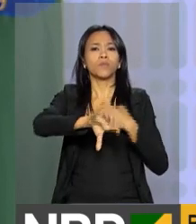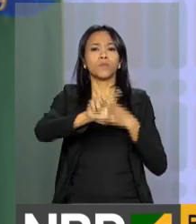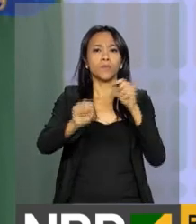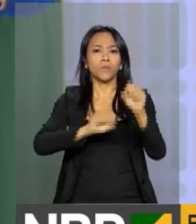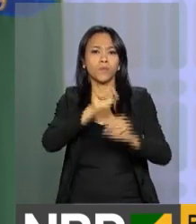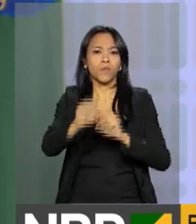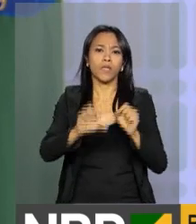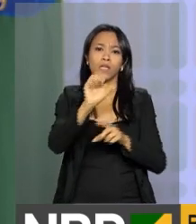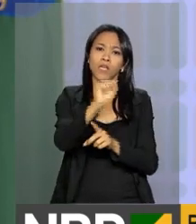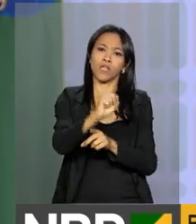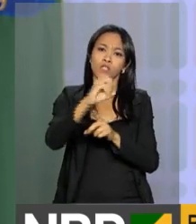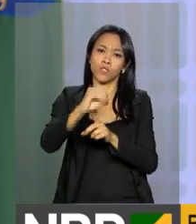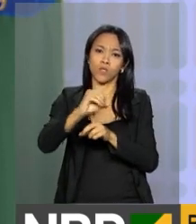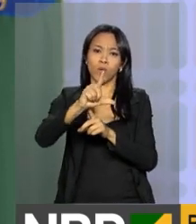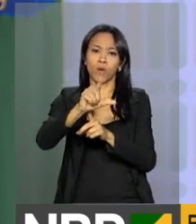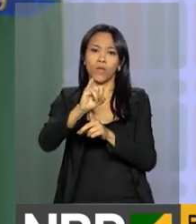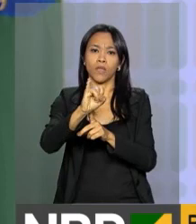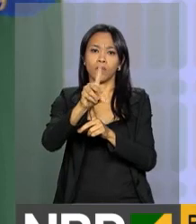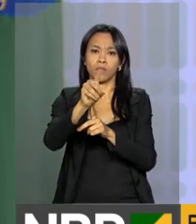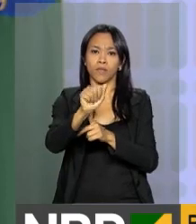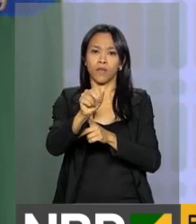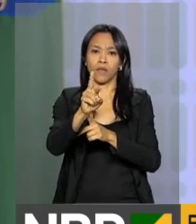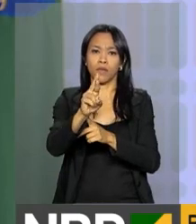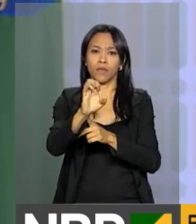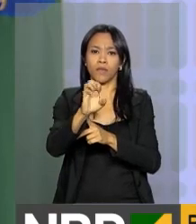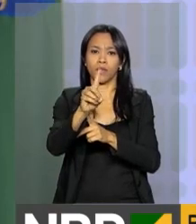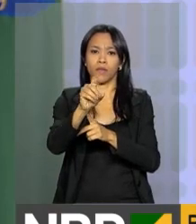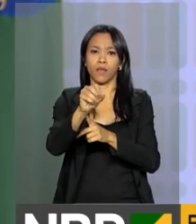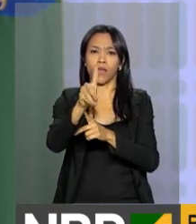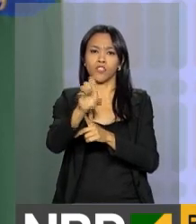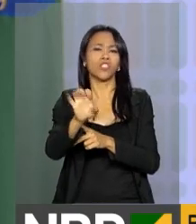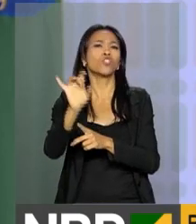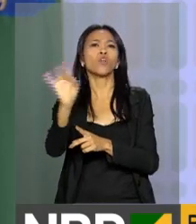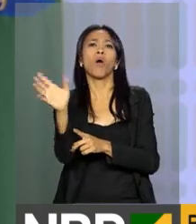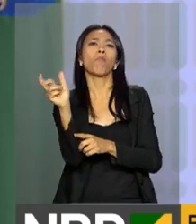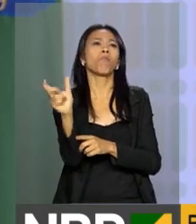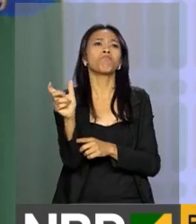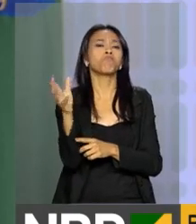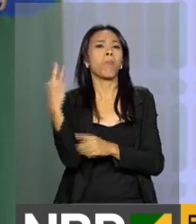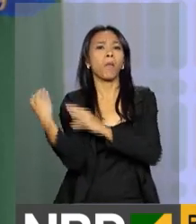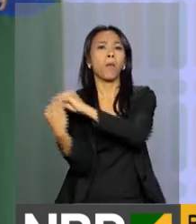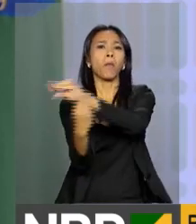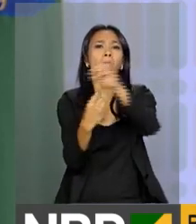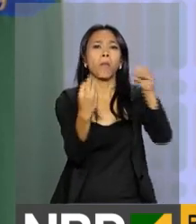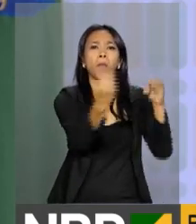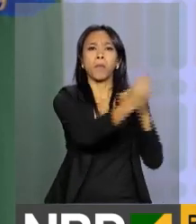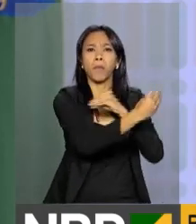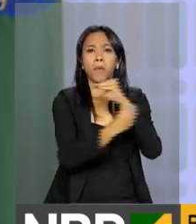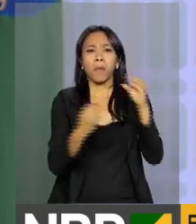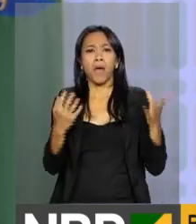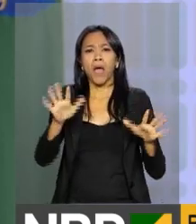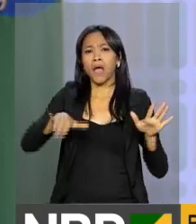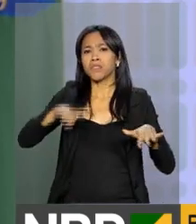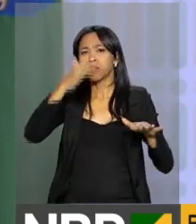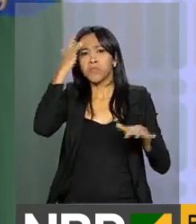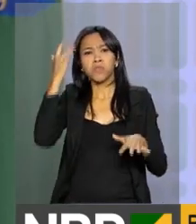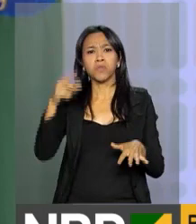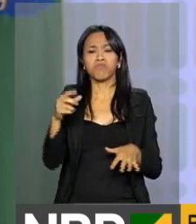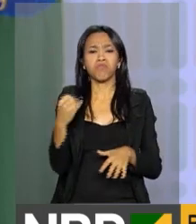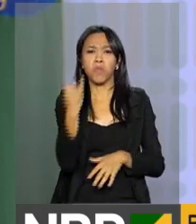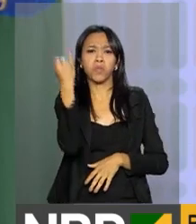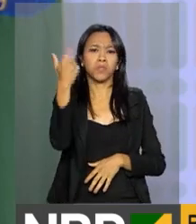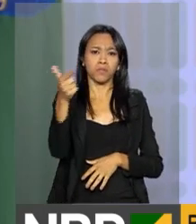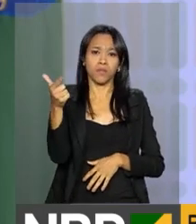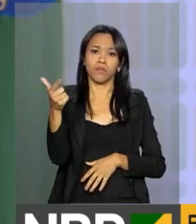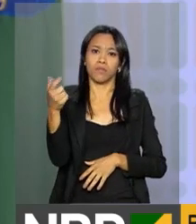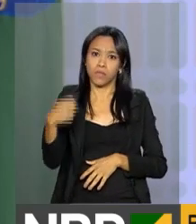coisas ficam no ouvido, no esquecimento, as pessoas, pouco a pouco, também não dão mais importância ao fato. Ou seja, agora, na medida em que